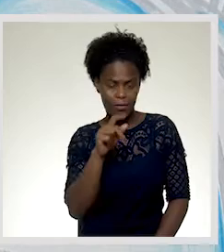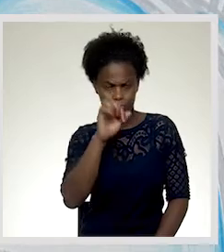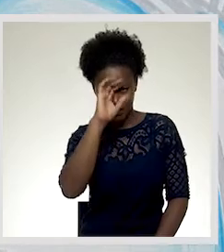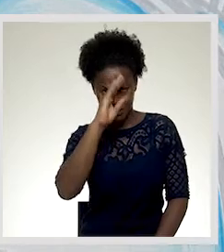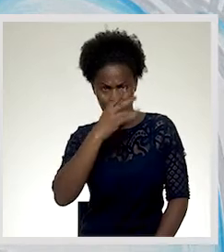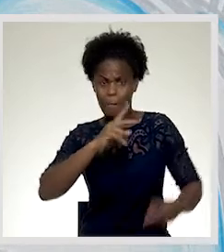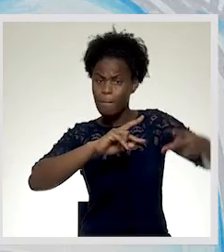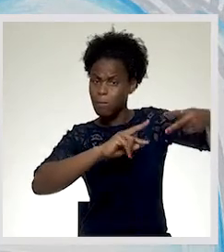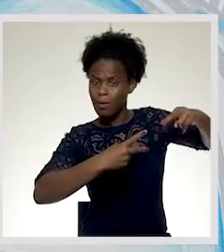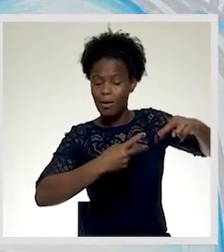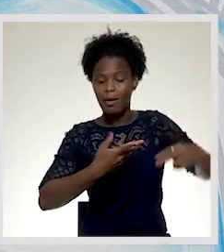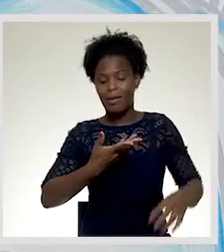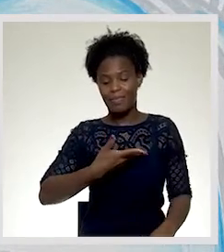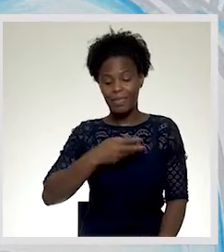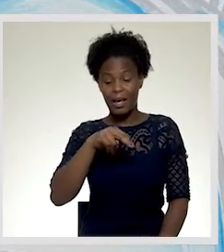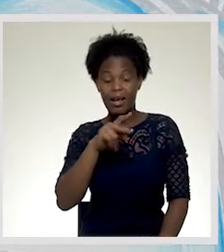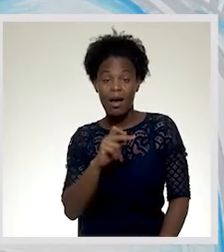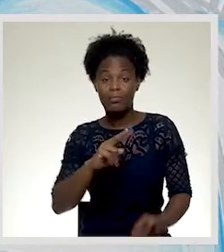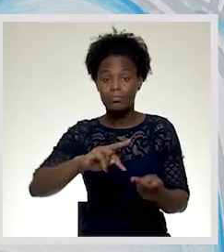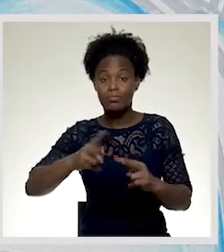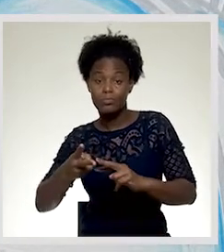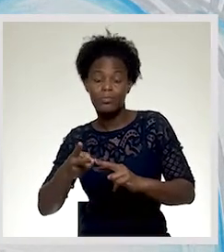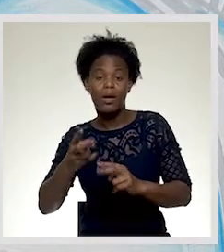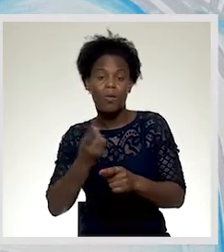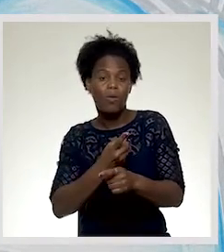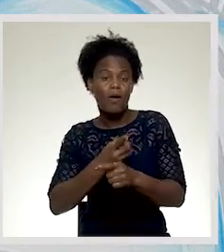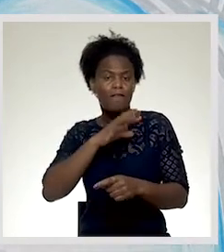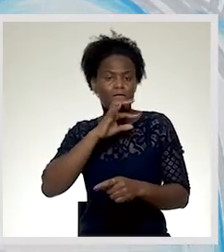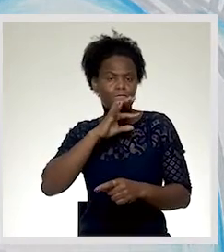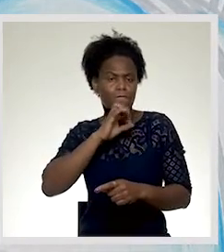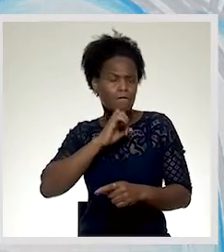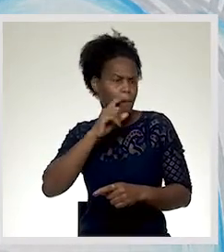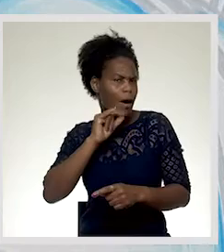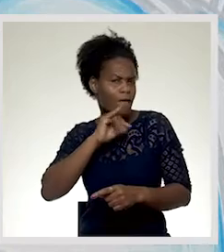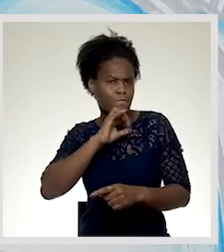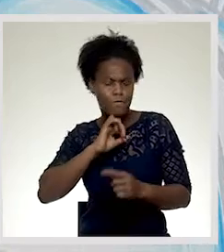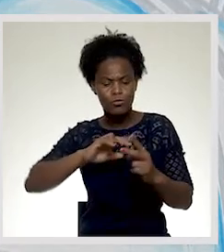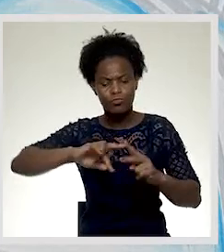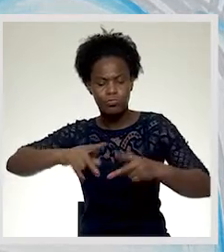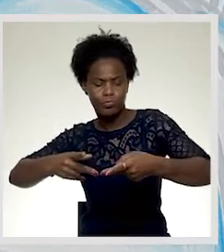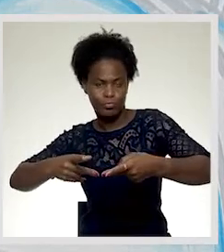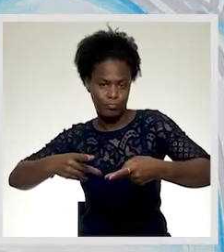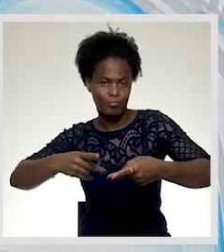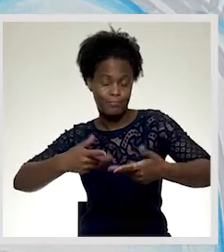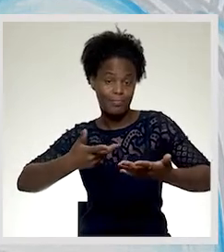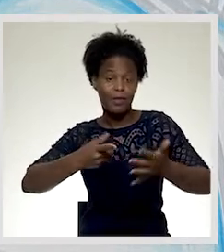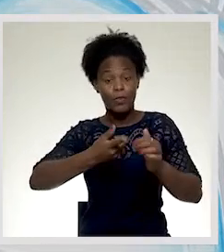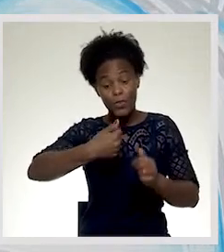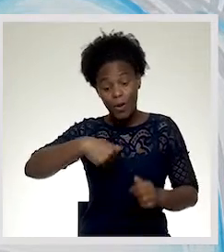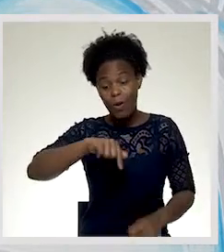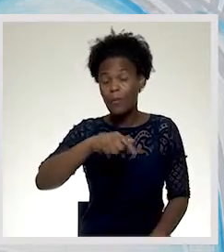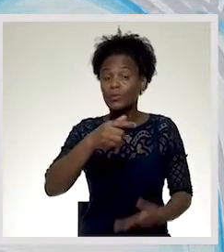a molécula de DNA é a molécula responsável pela transmissão de características hereditárias ou informação genética. E